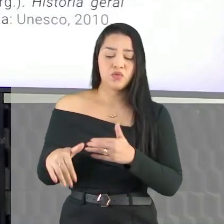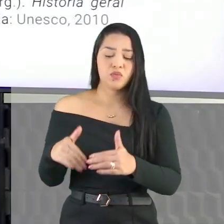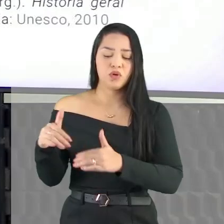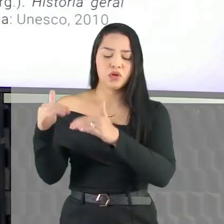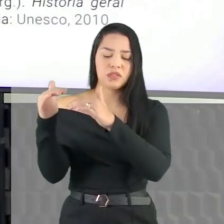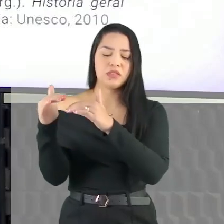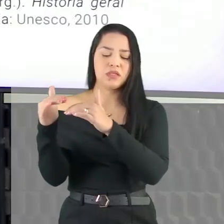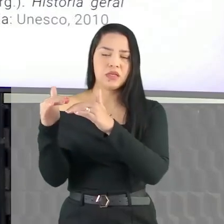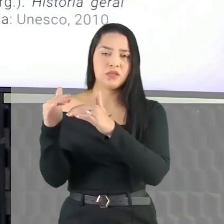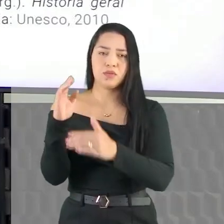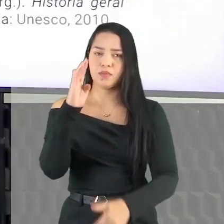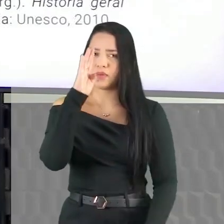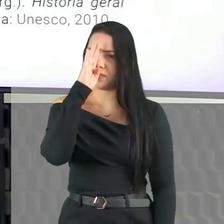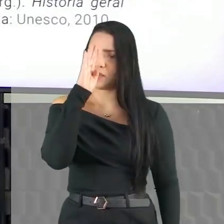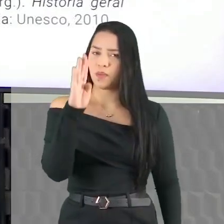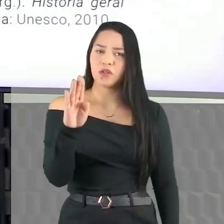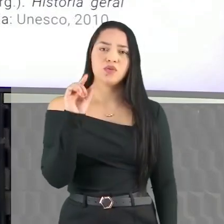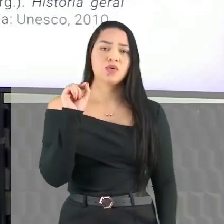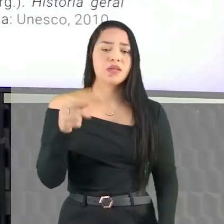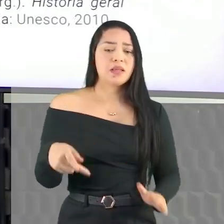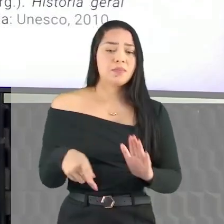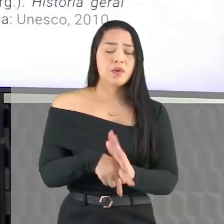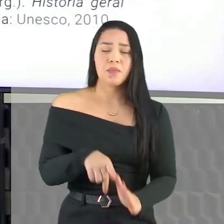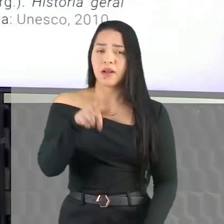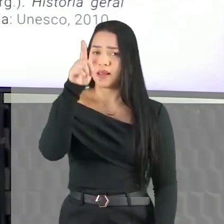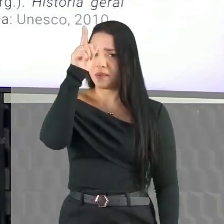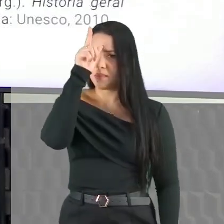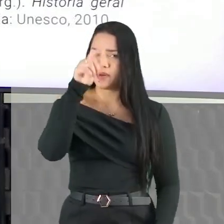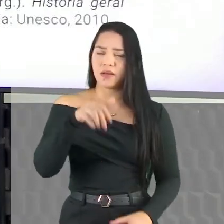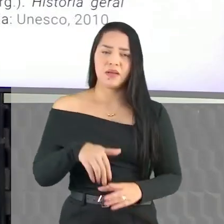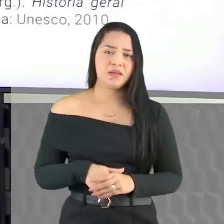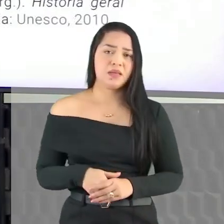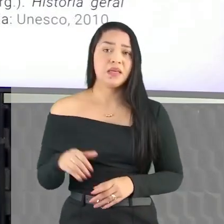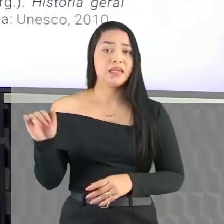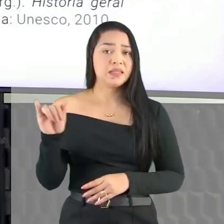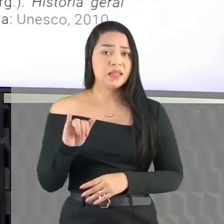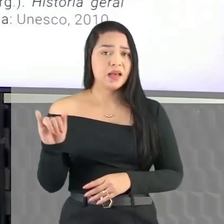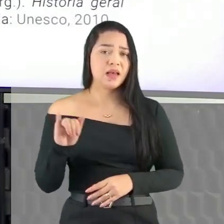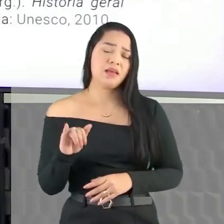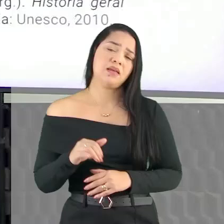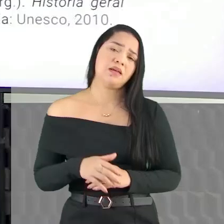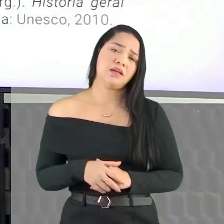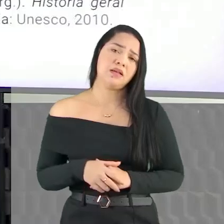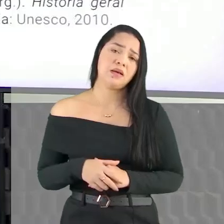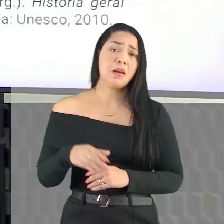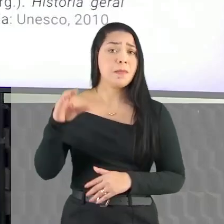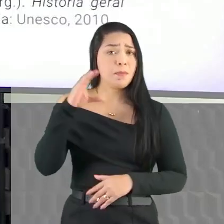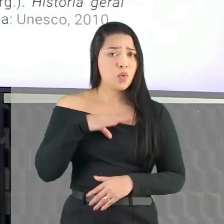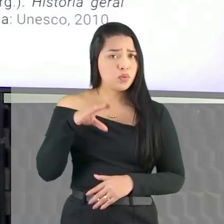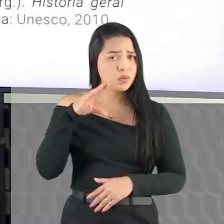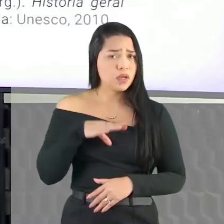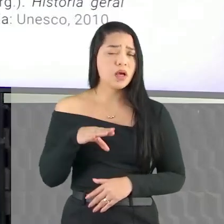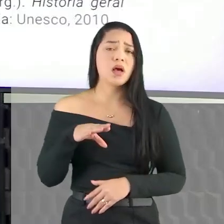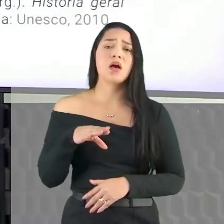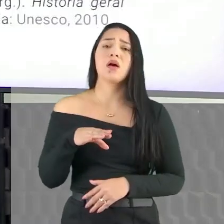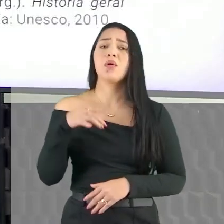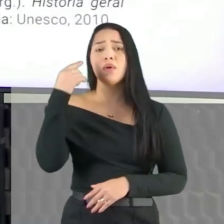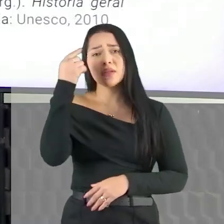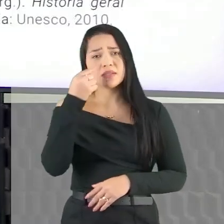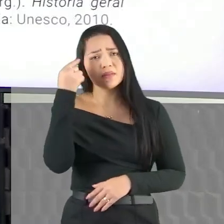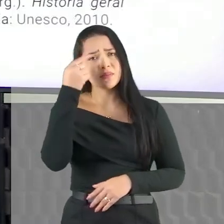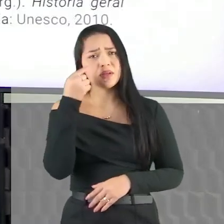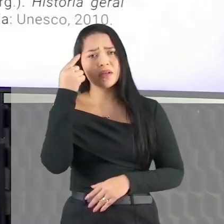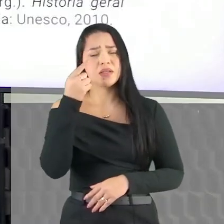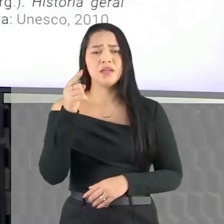processo, principalmente da própria Alemanha, da própria Itália, Portugal também, a própria